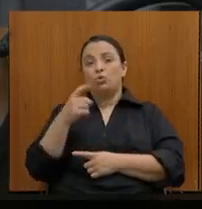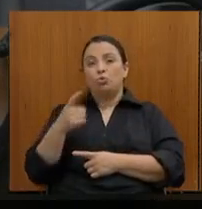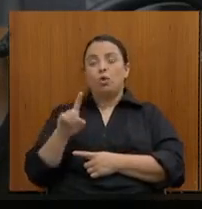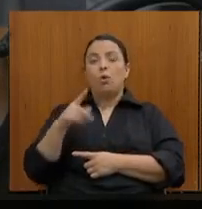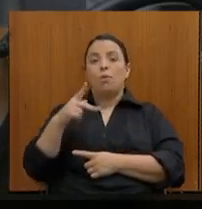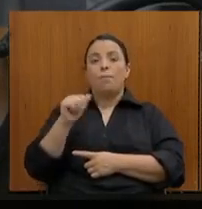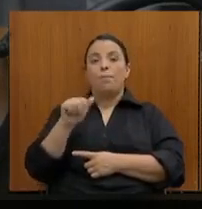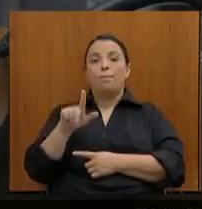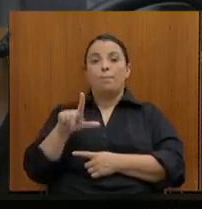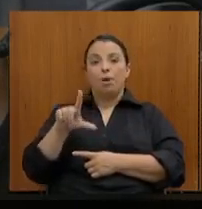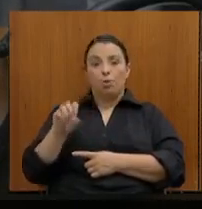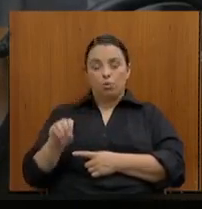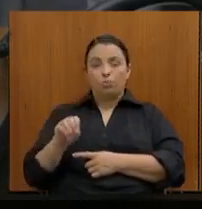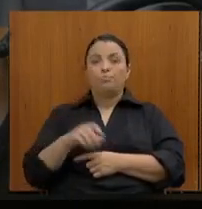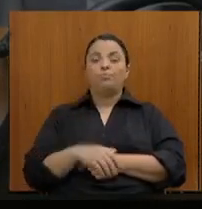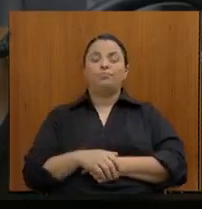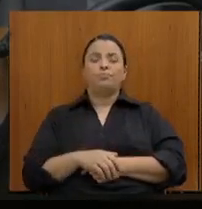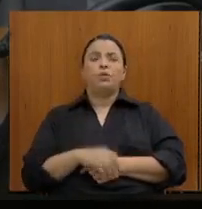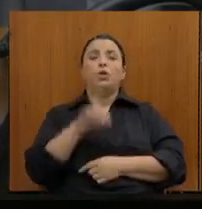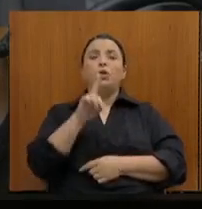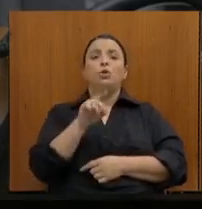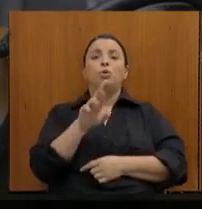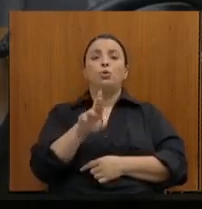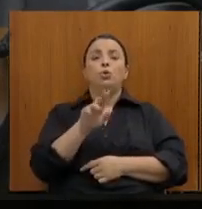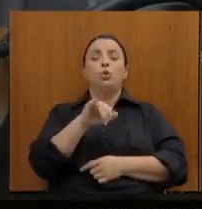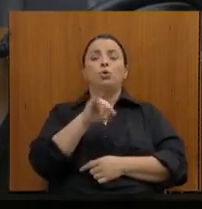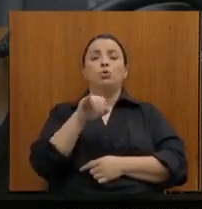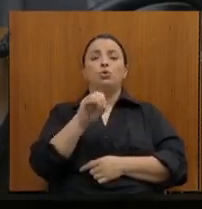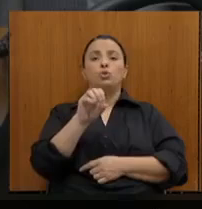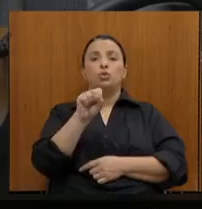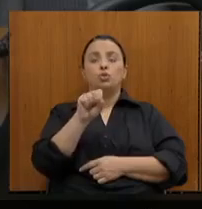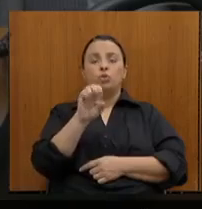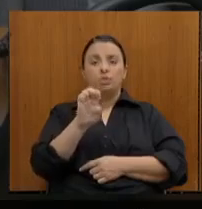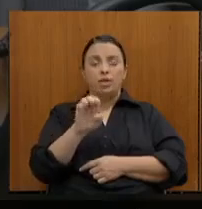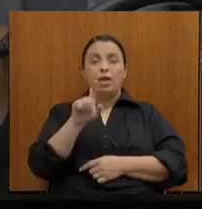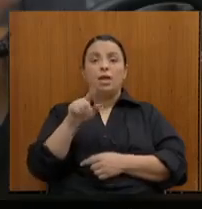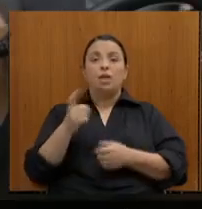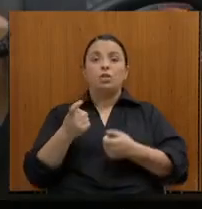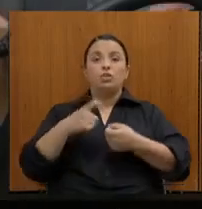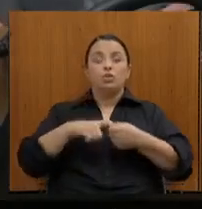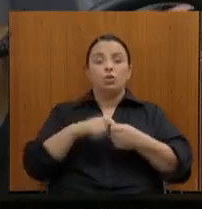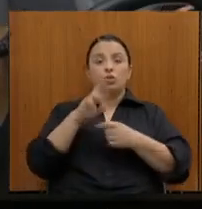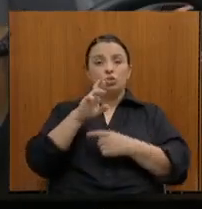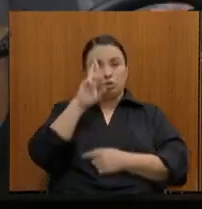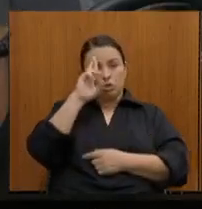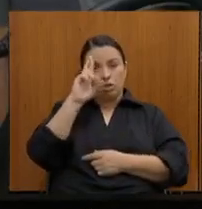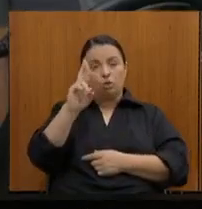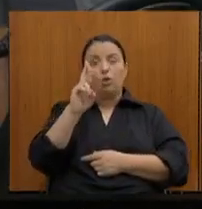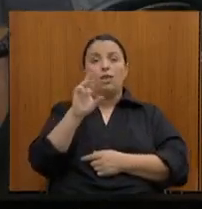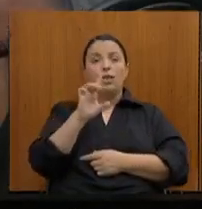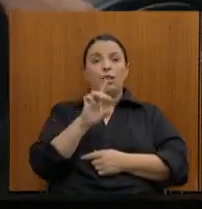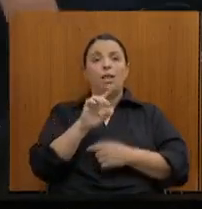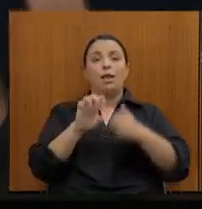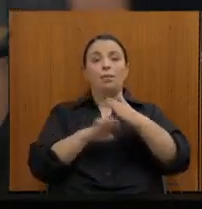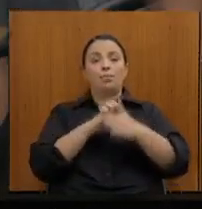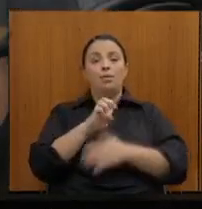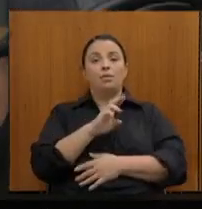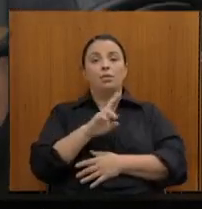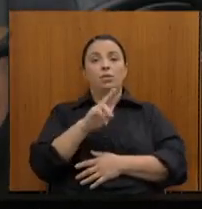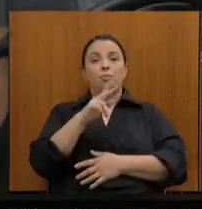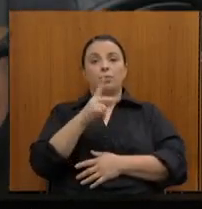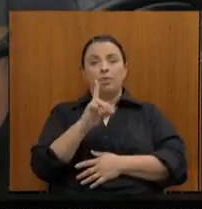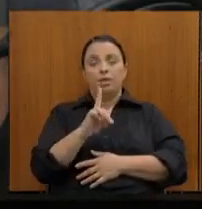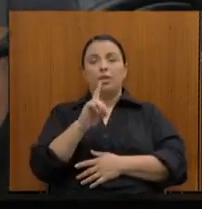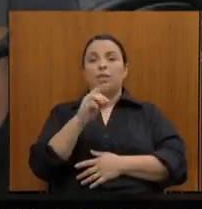do índio Dr José da Costa Carvalho Neto sócio-diretor e da de três energias renováveis